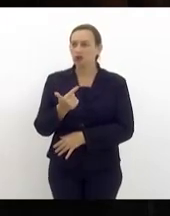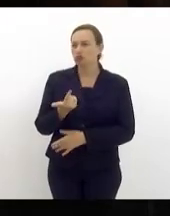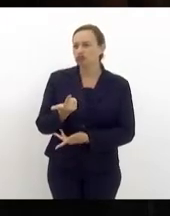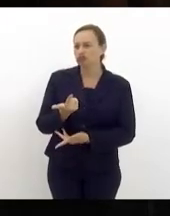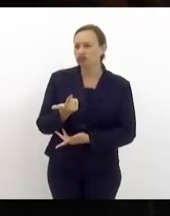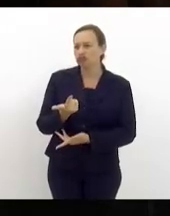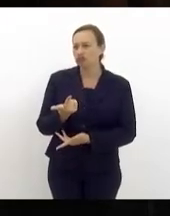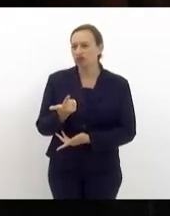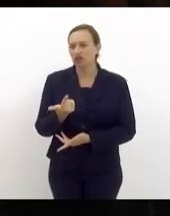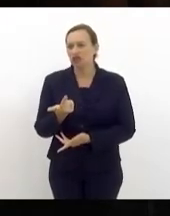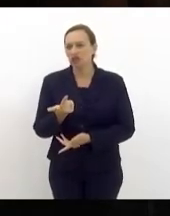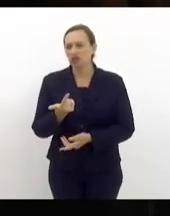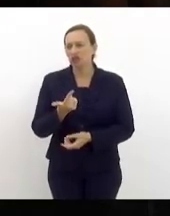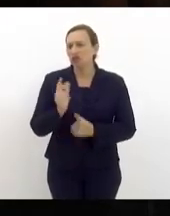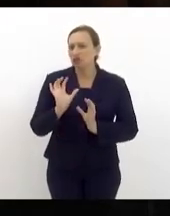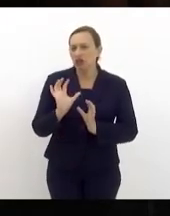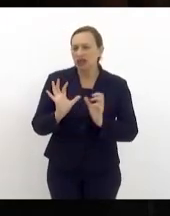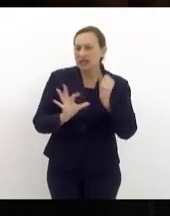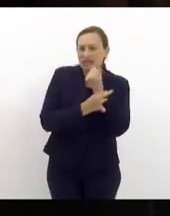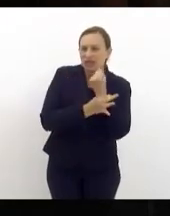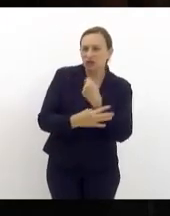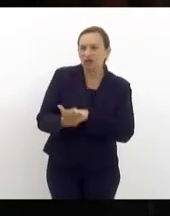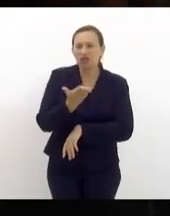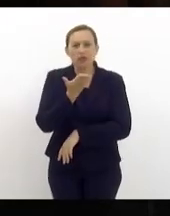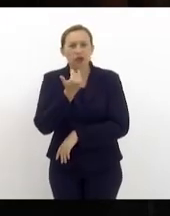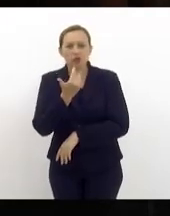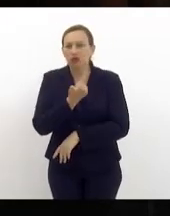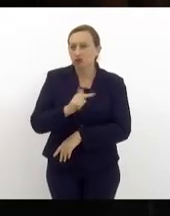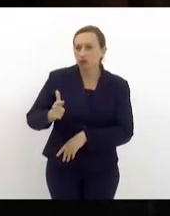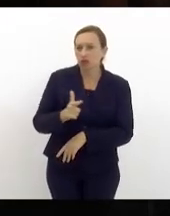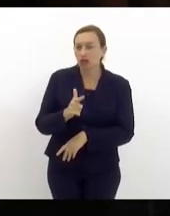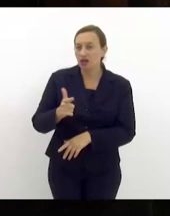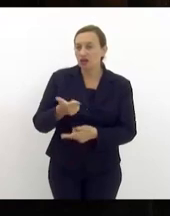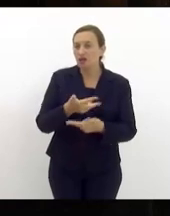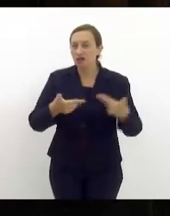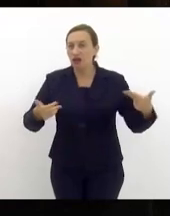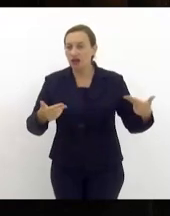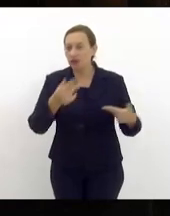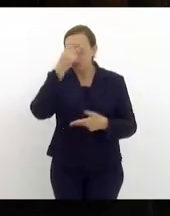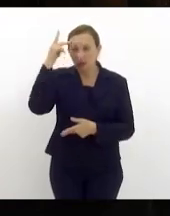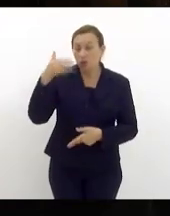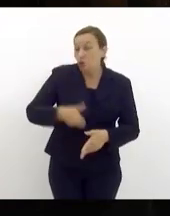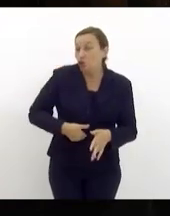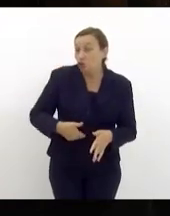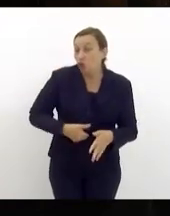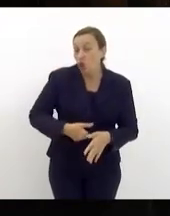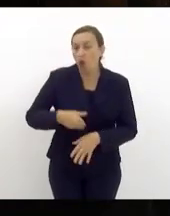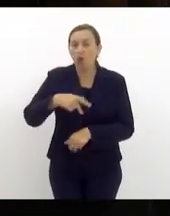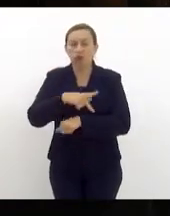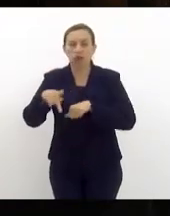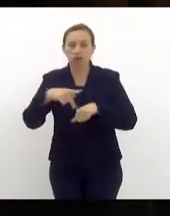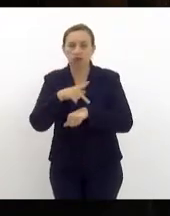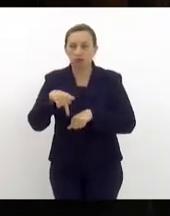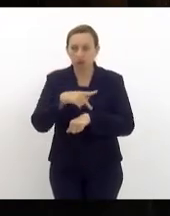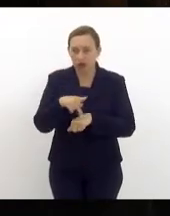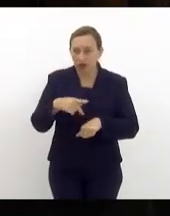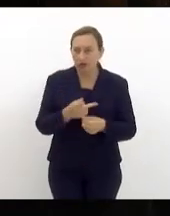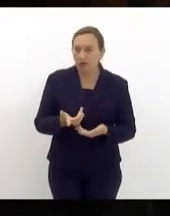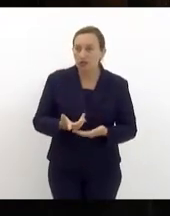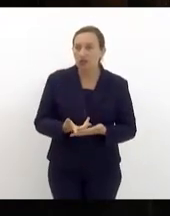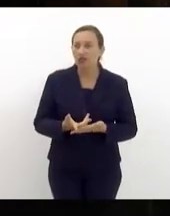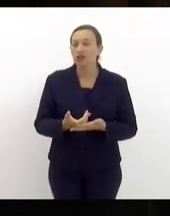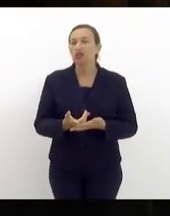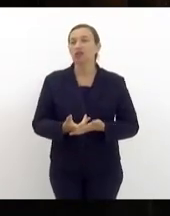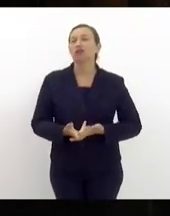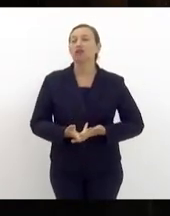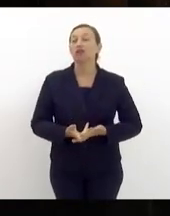Lembrando aqui que temos 33 milhões de pessoas passando fome no Brasil, cerca de 100 milhões de pessoas em